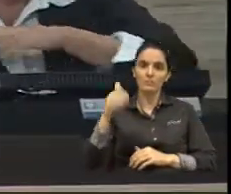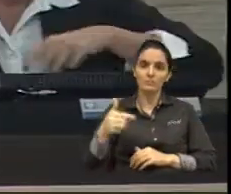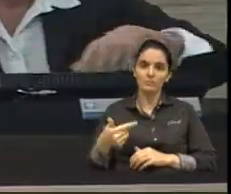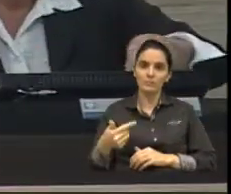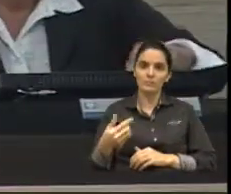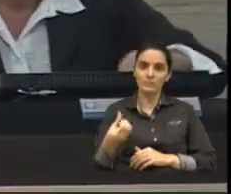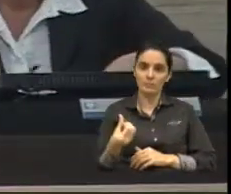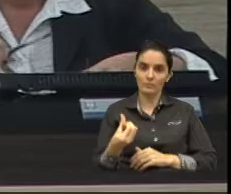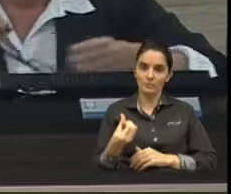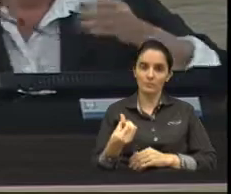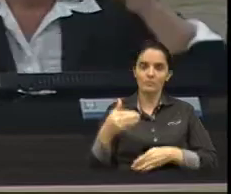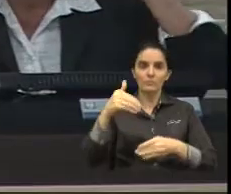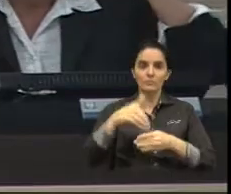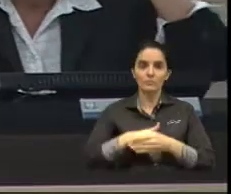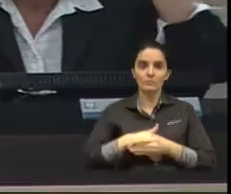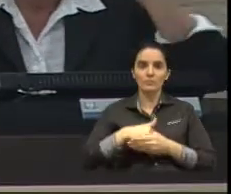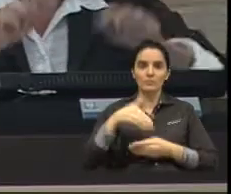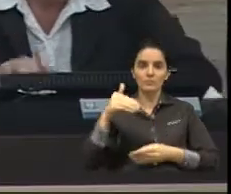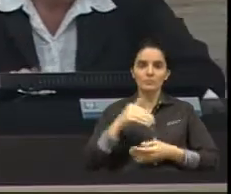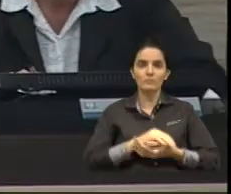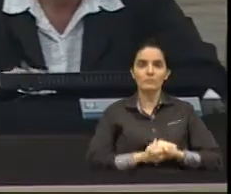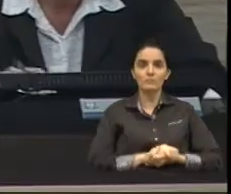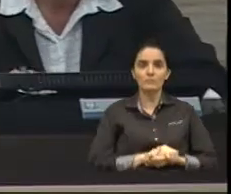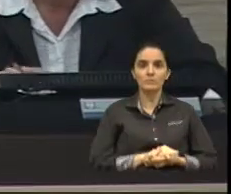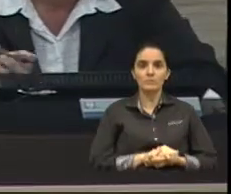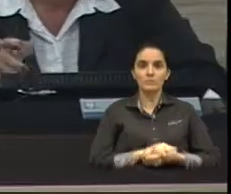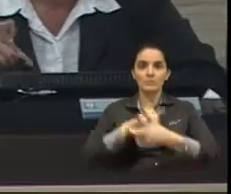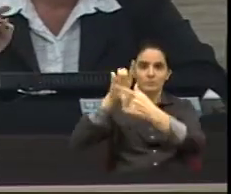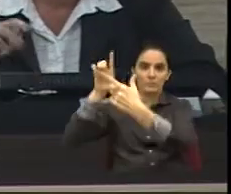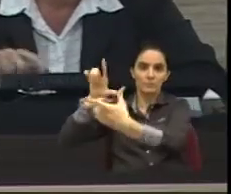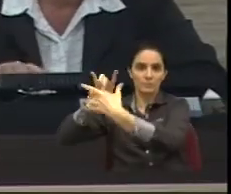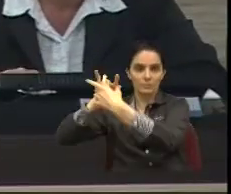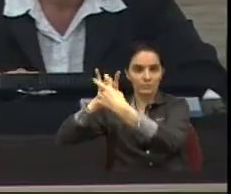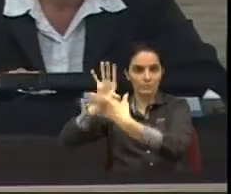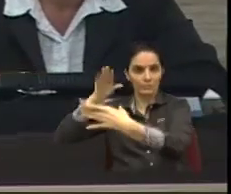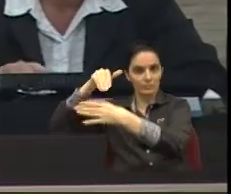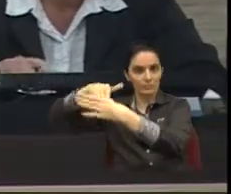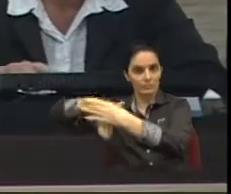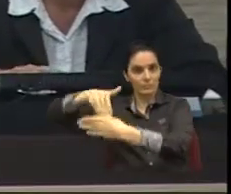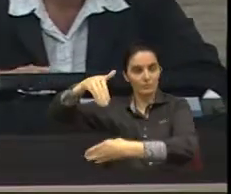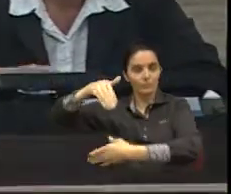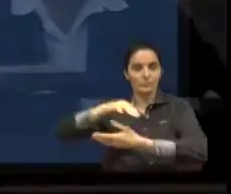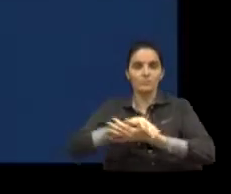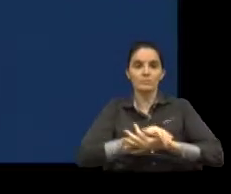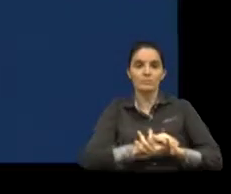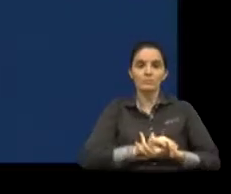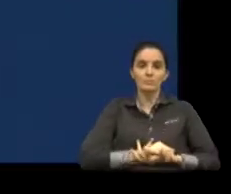191/2016 vai à votação. E o painel está aberto, senhores vereadores.